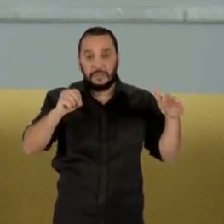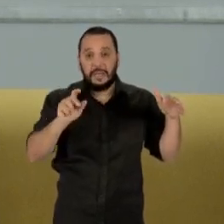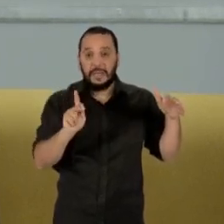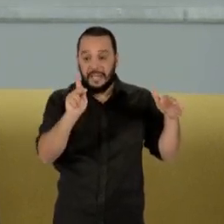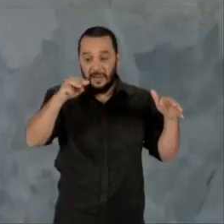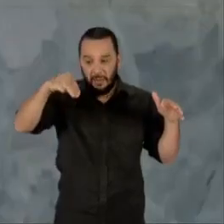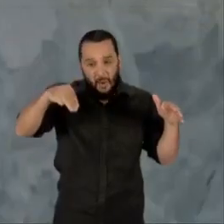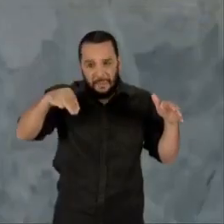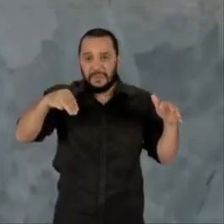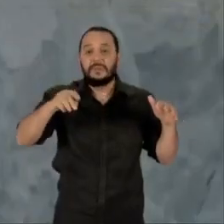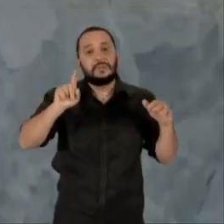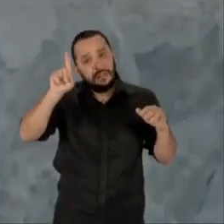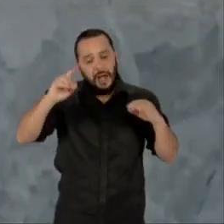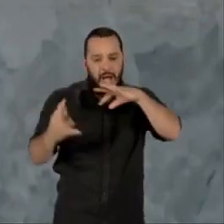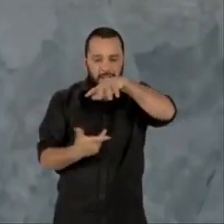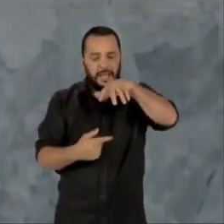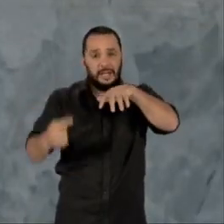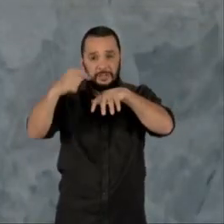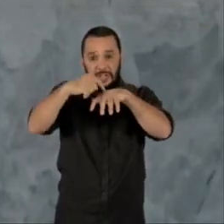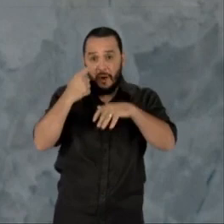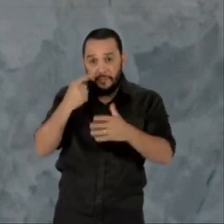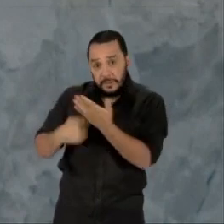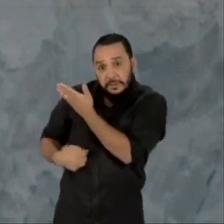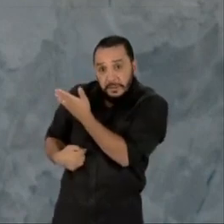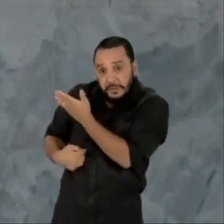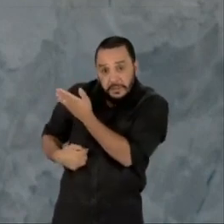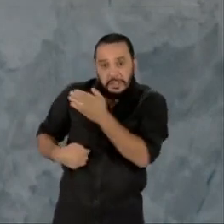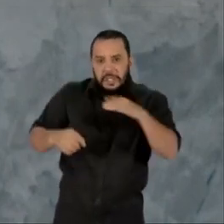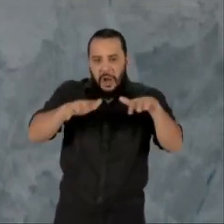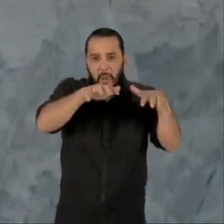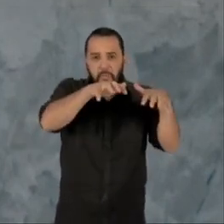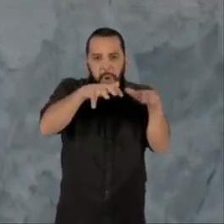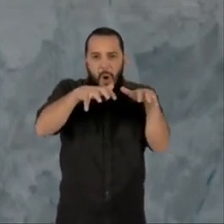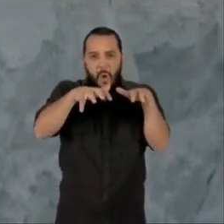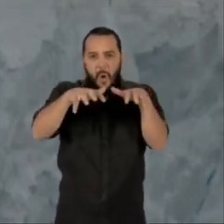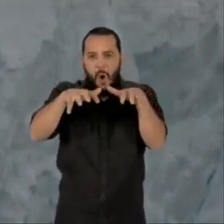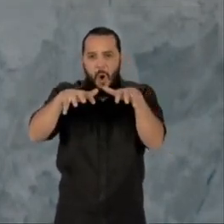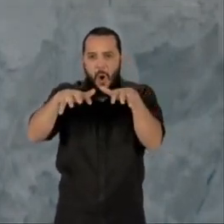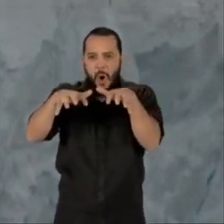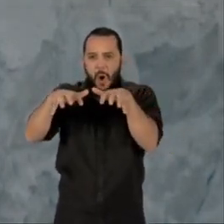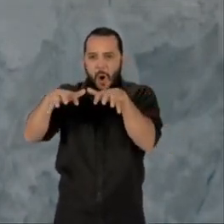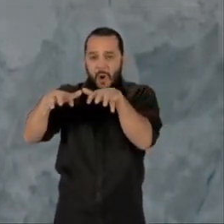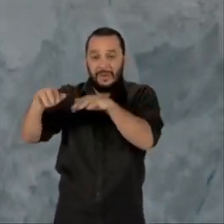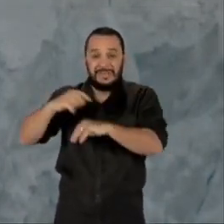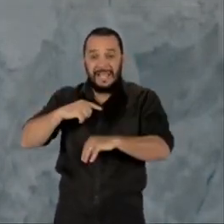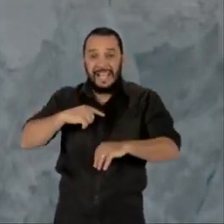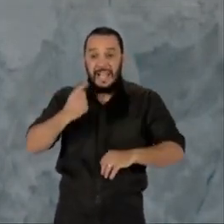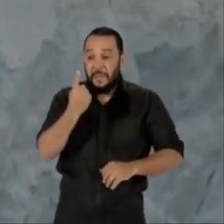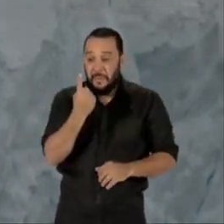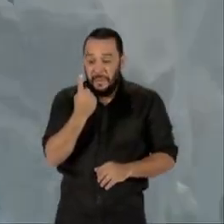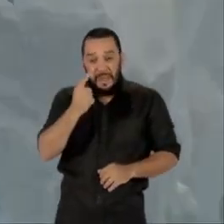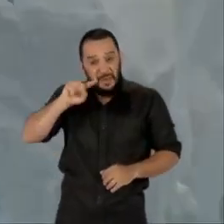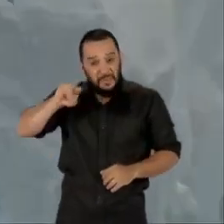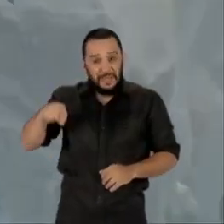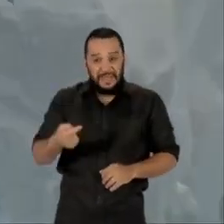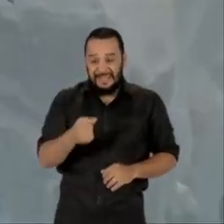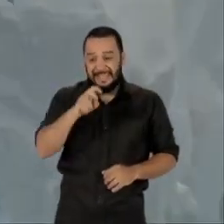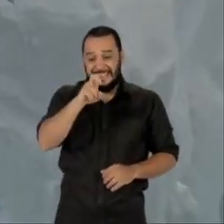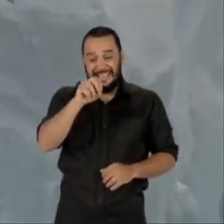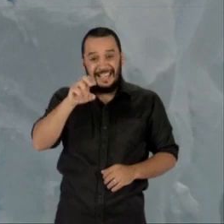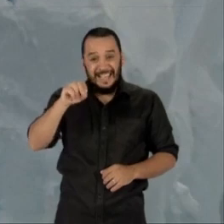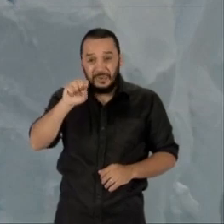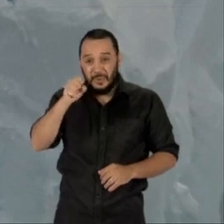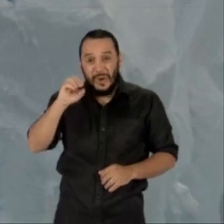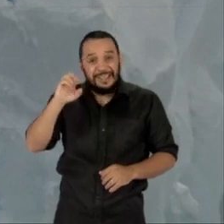antártica o iceberg oficialmente chamado de 28 tem mil 580 quilômetros quadrados o tamanho